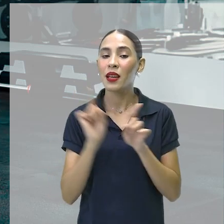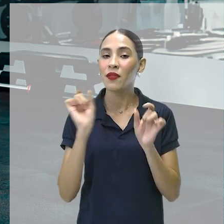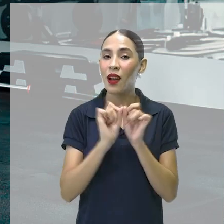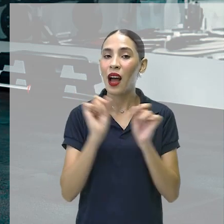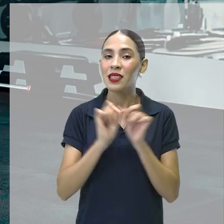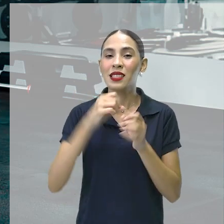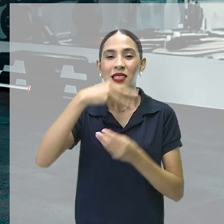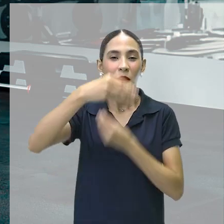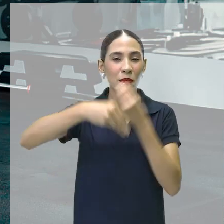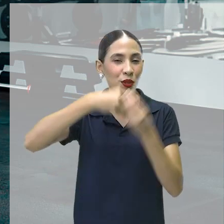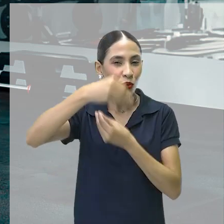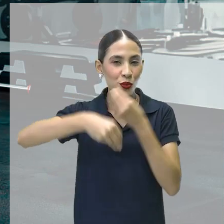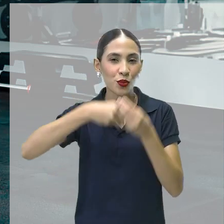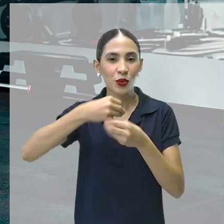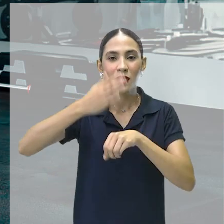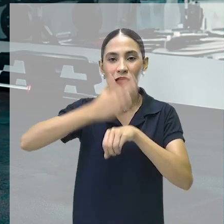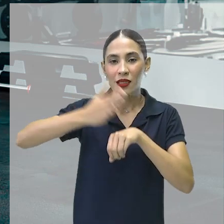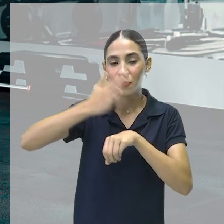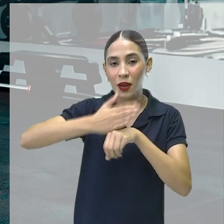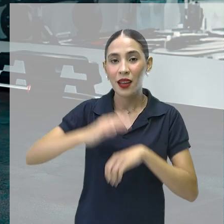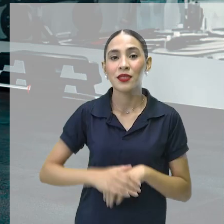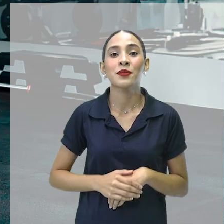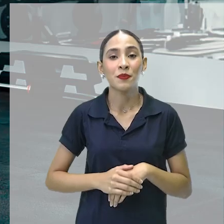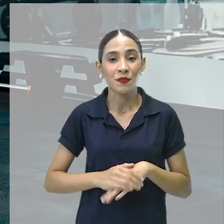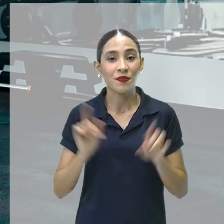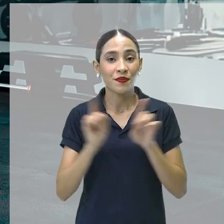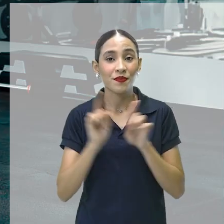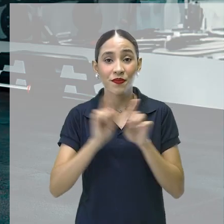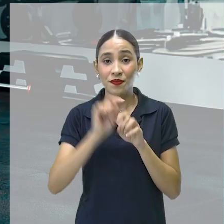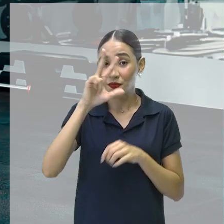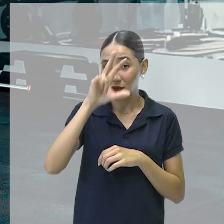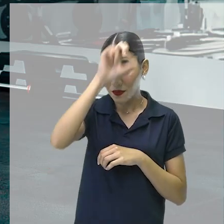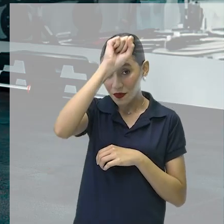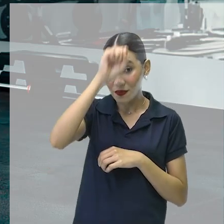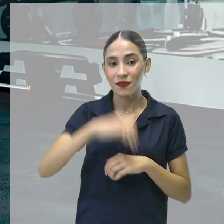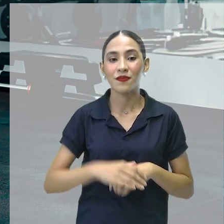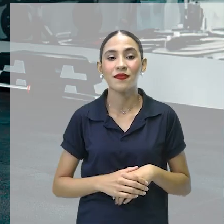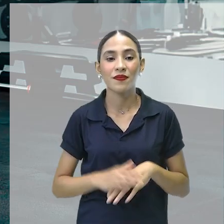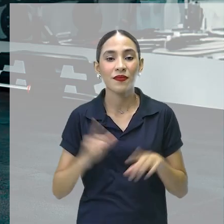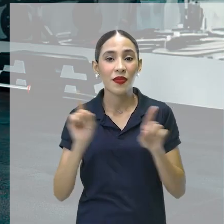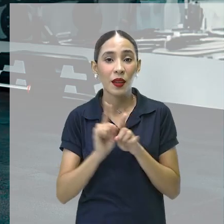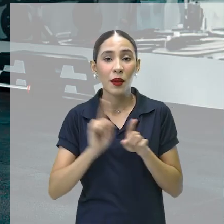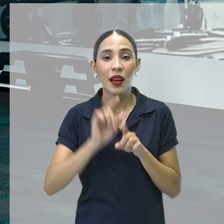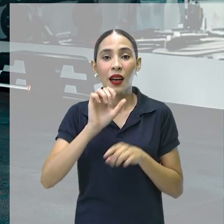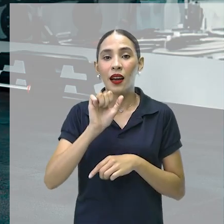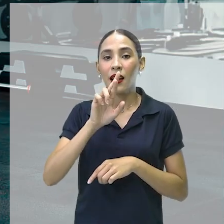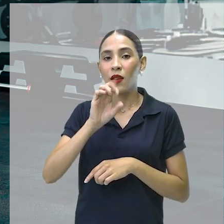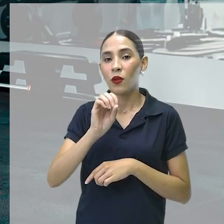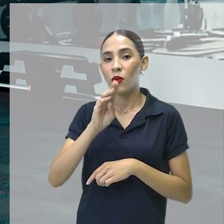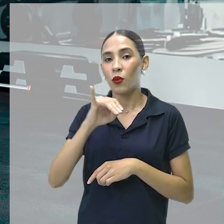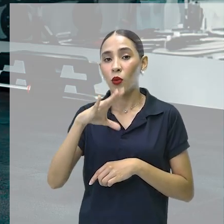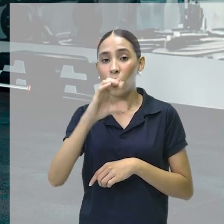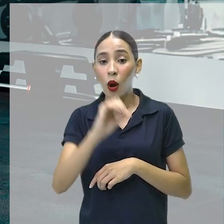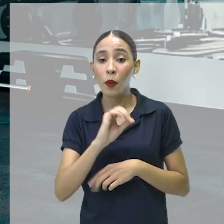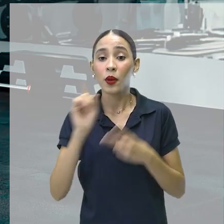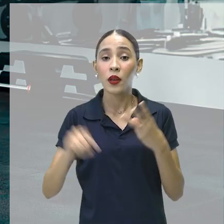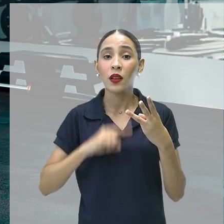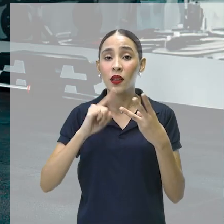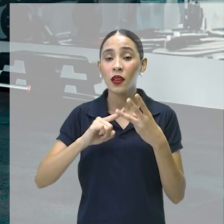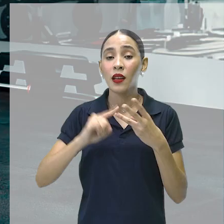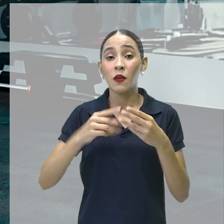fazer essa mistura desses exercícios, né, de força e aeróbico, e incluo mais um aí,